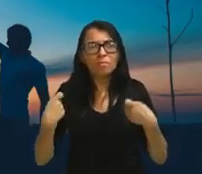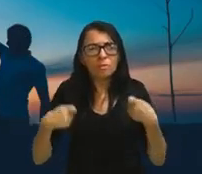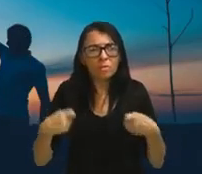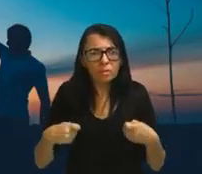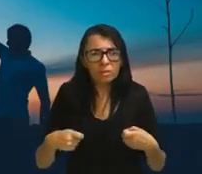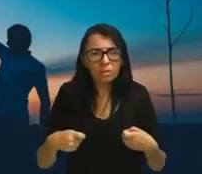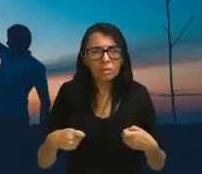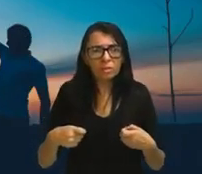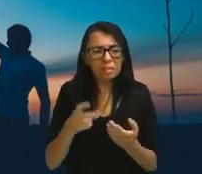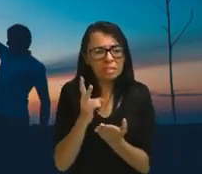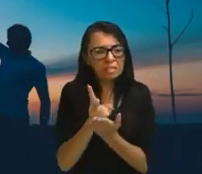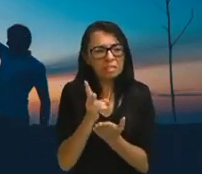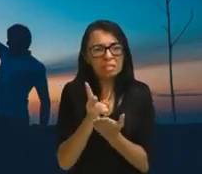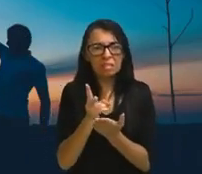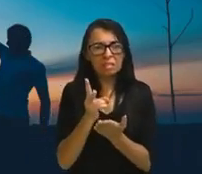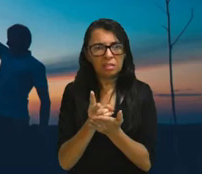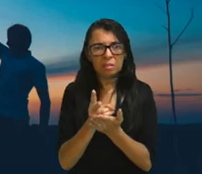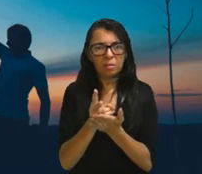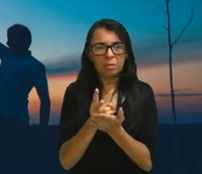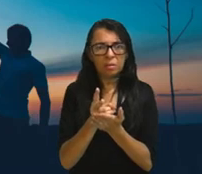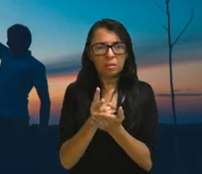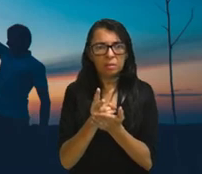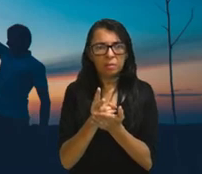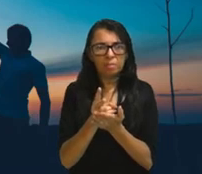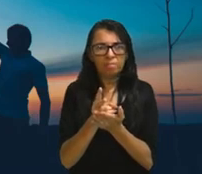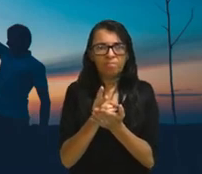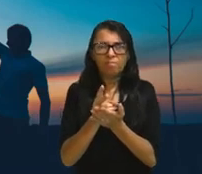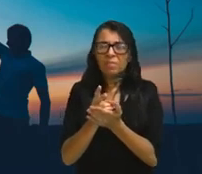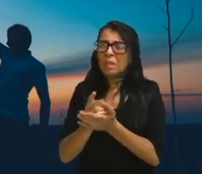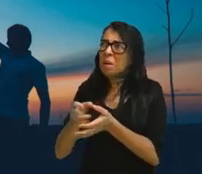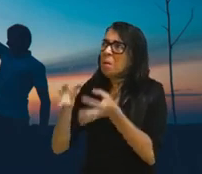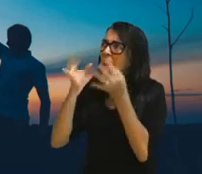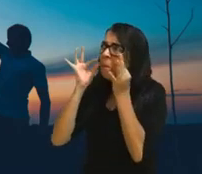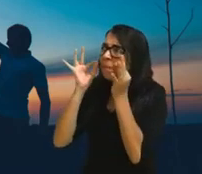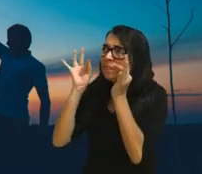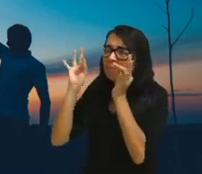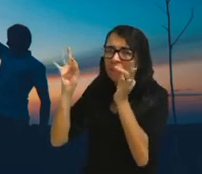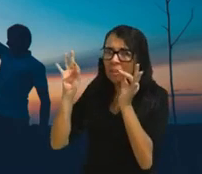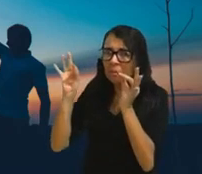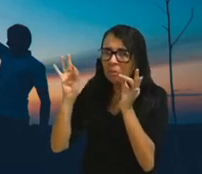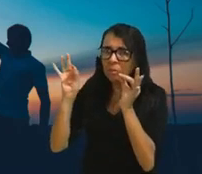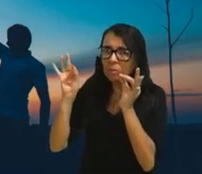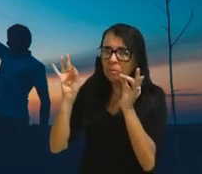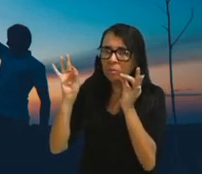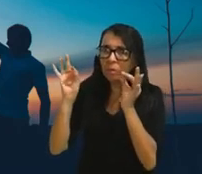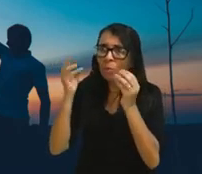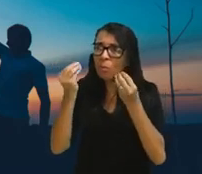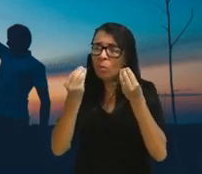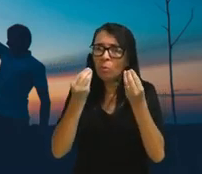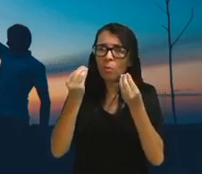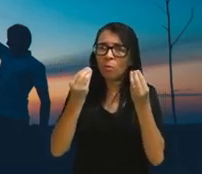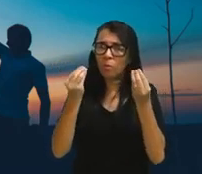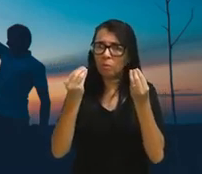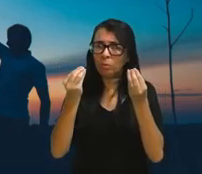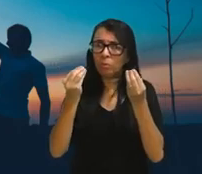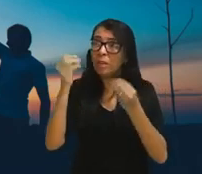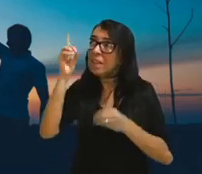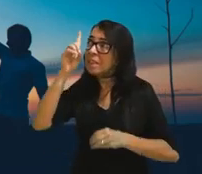hoje, infelizmente, através das mídias, esse período de isolamento que ainda continua,